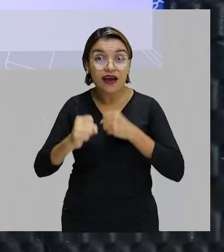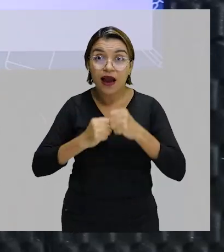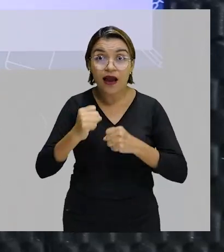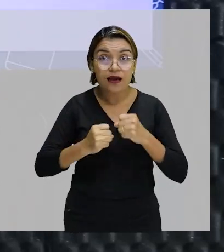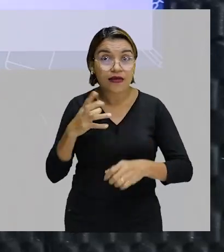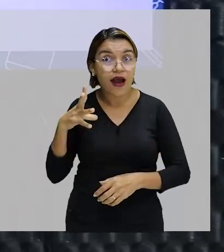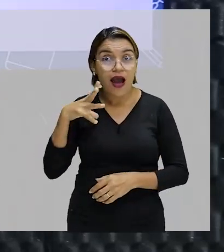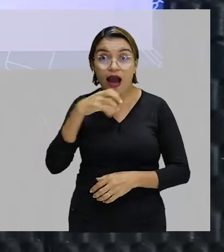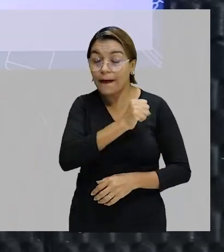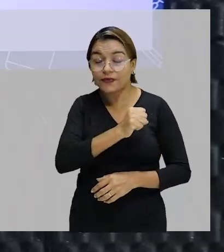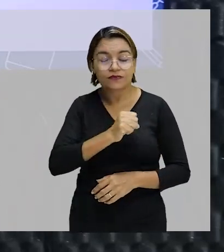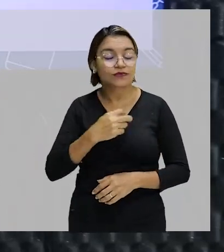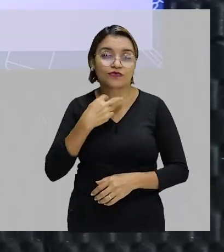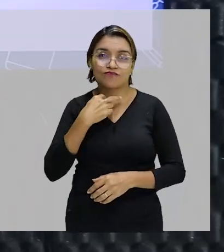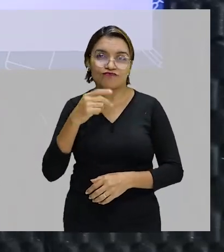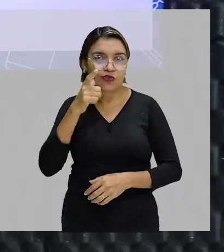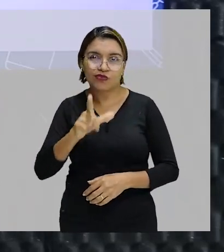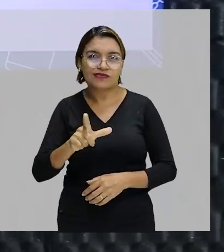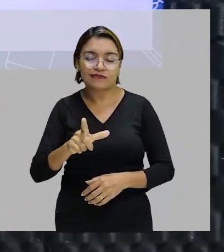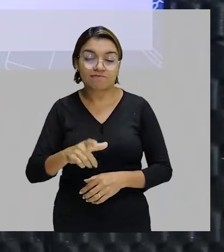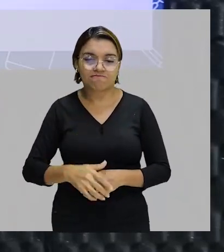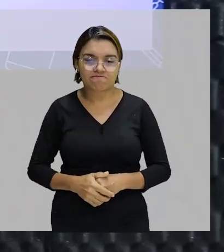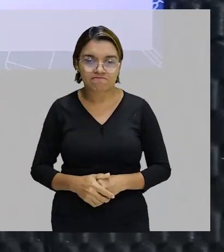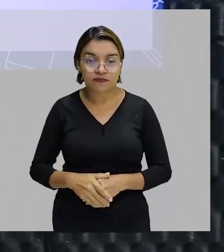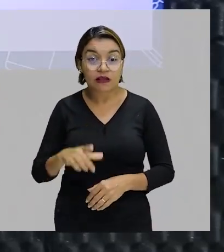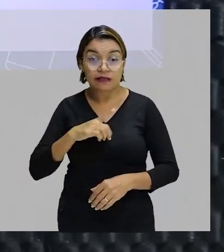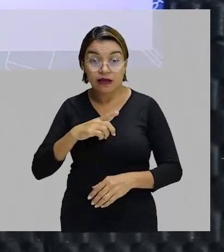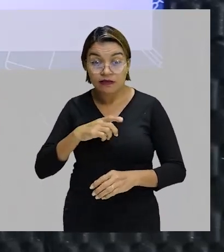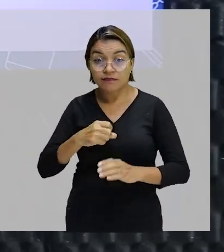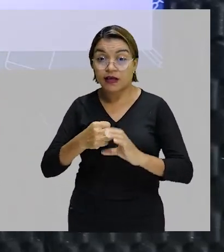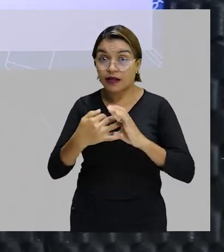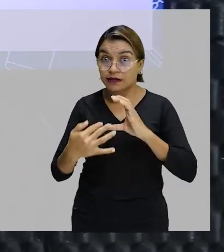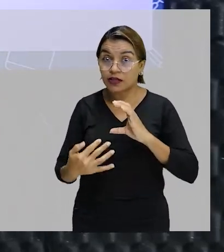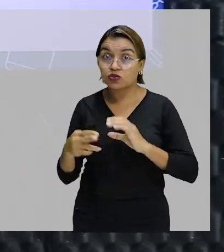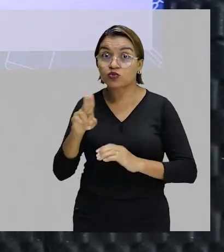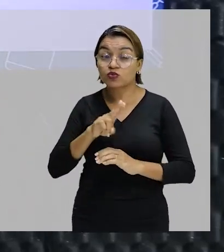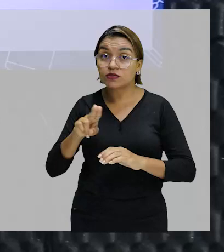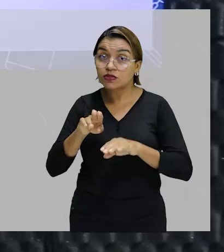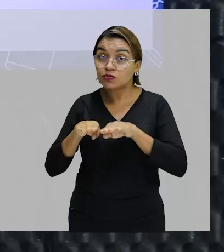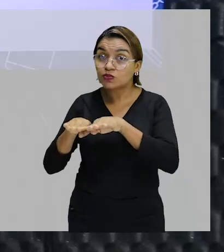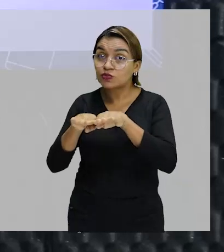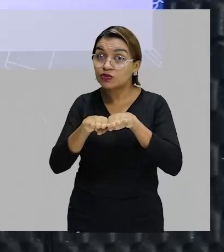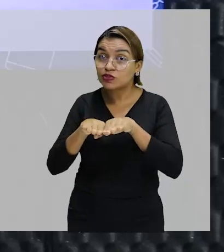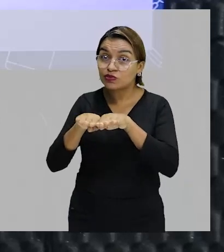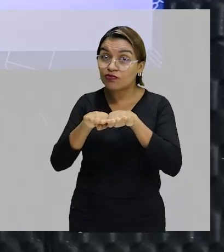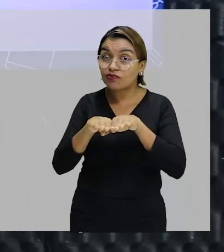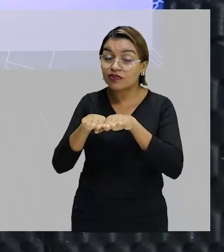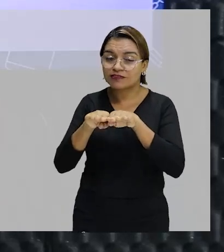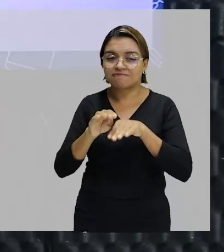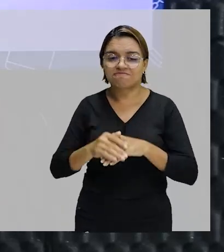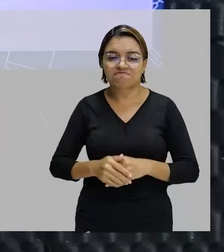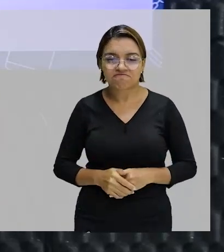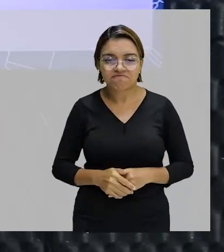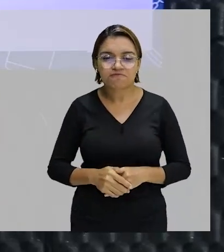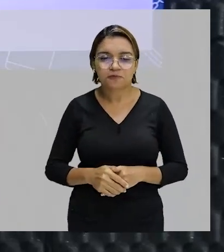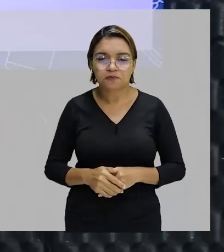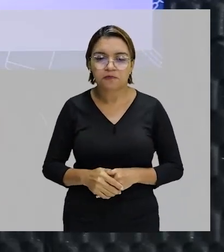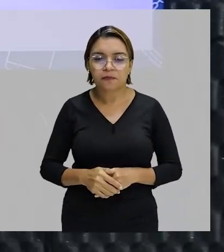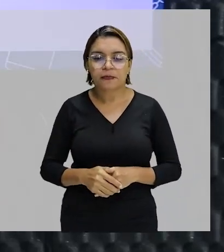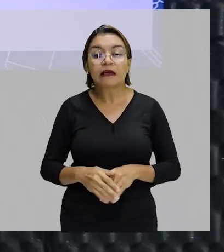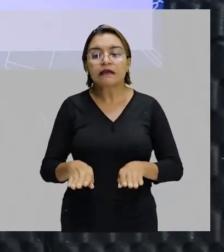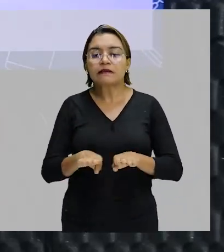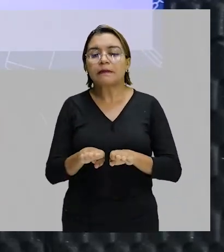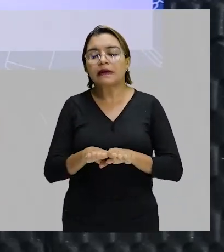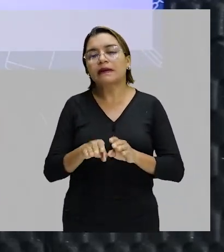tá? Então, eu tenho uma característica usando o comparativo de igualdade. Nas frases negativas, eu também poderia trocar